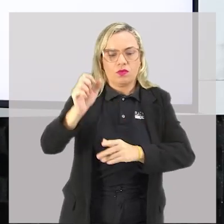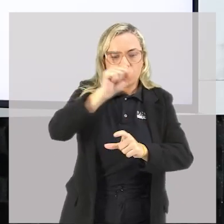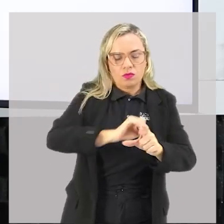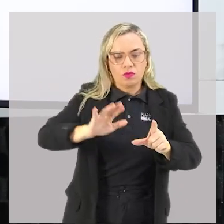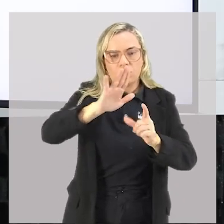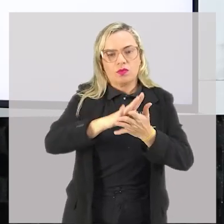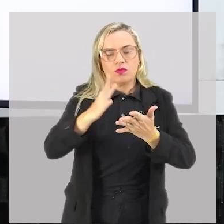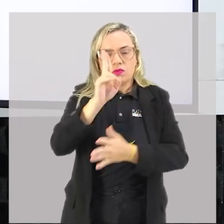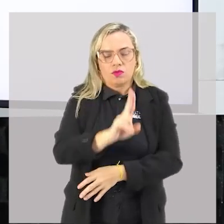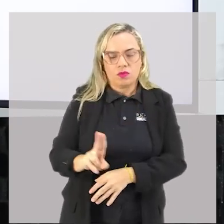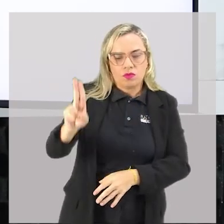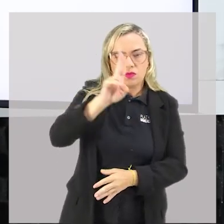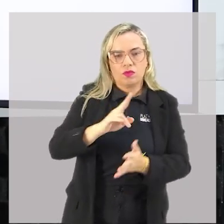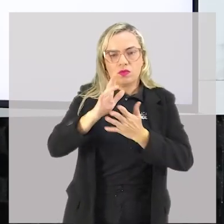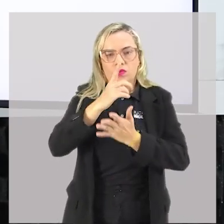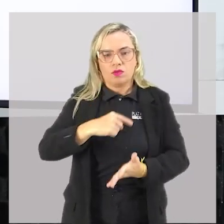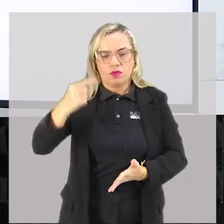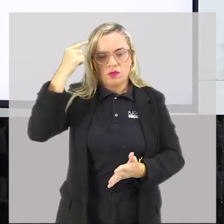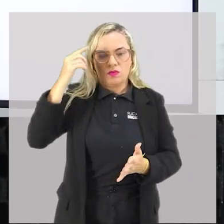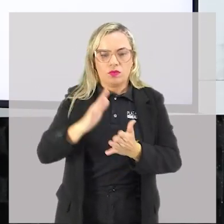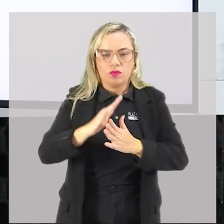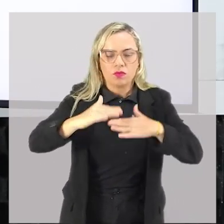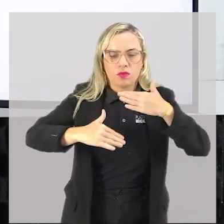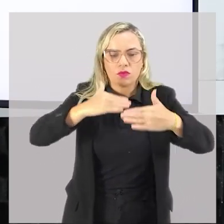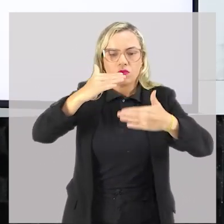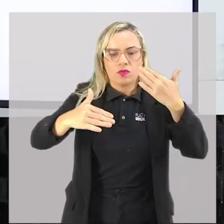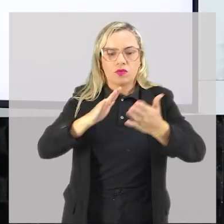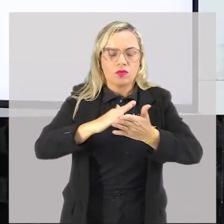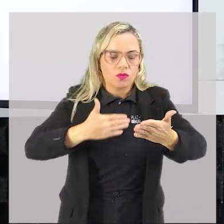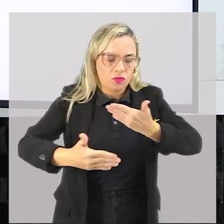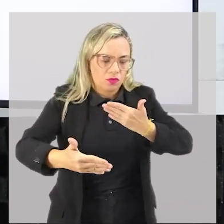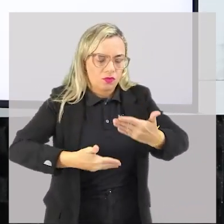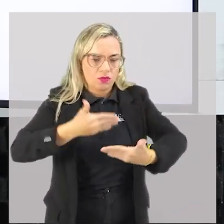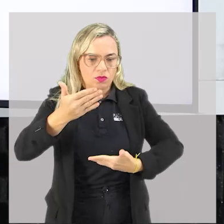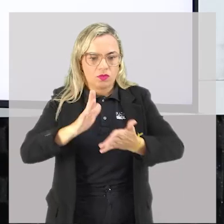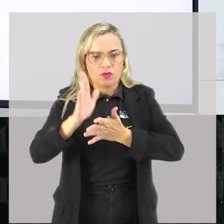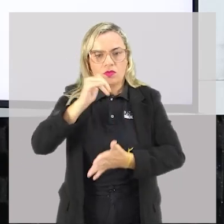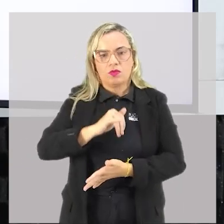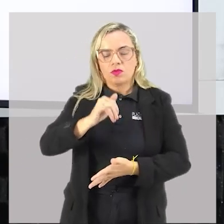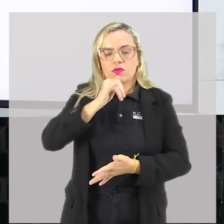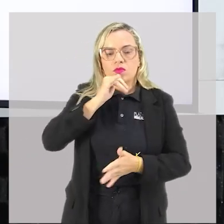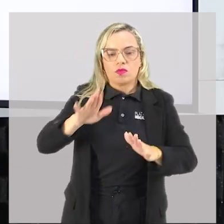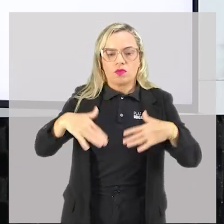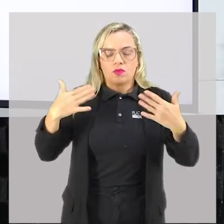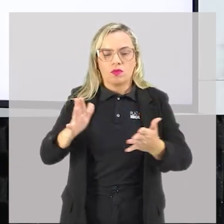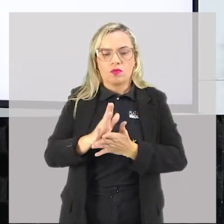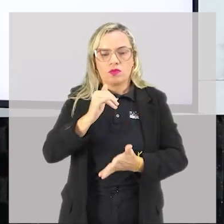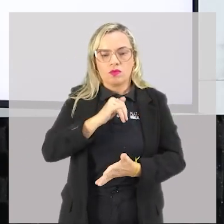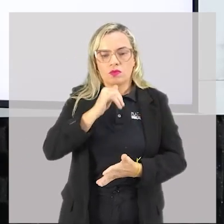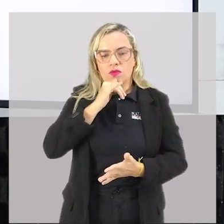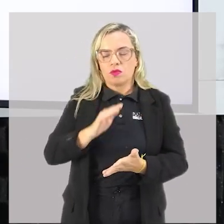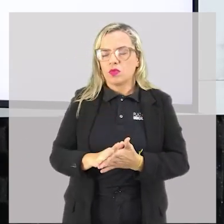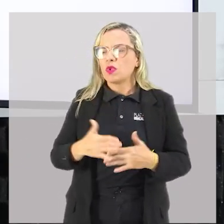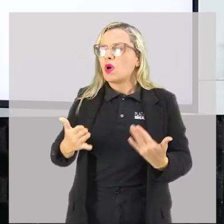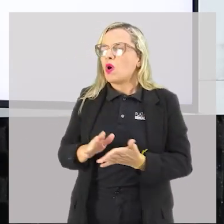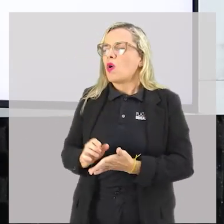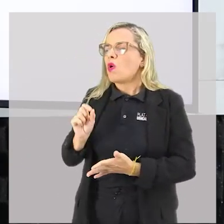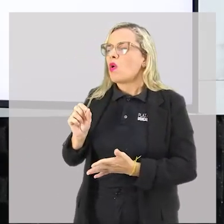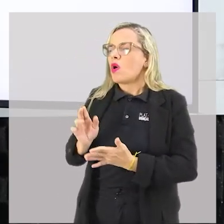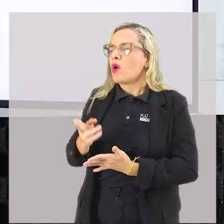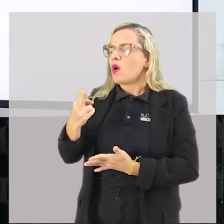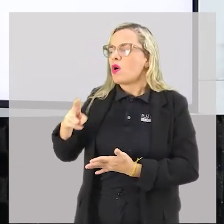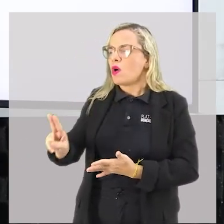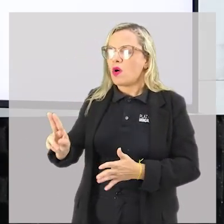utiliza para isso, mas pensando nesse processo de interação. Então, por exemplo, what's your name? Qual é o seu